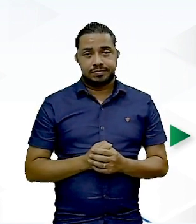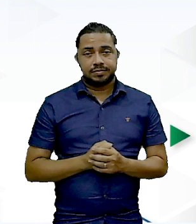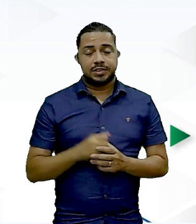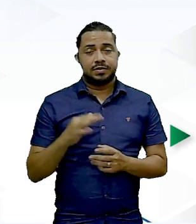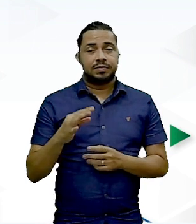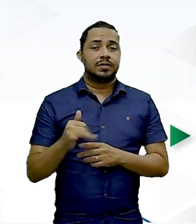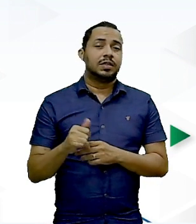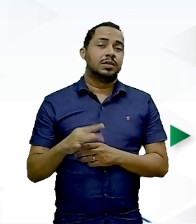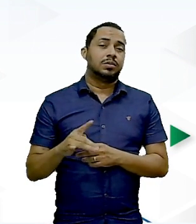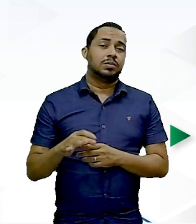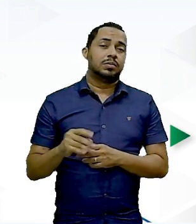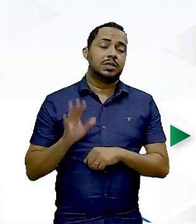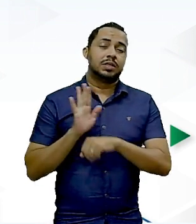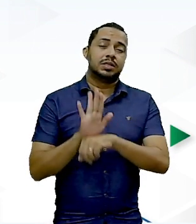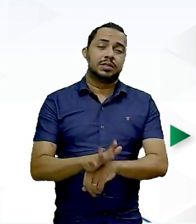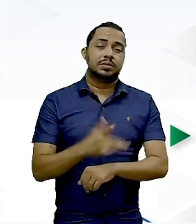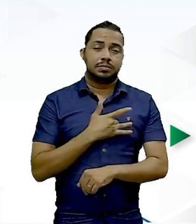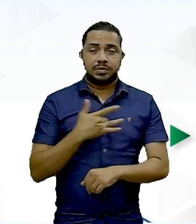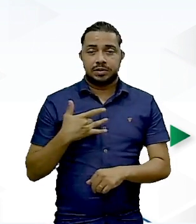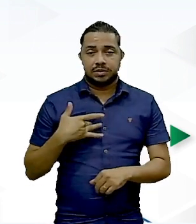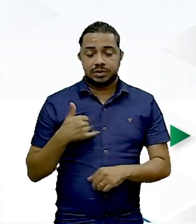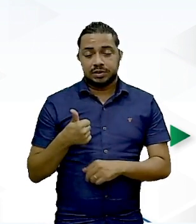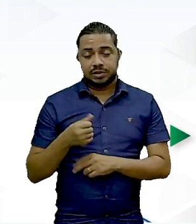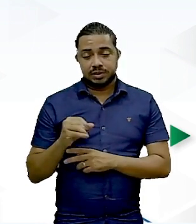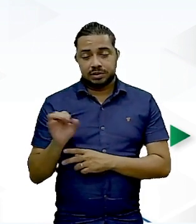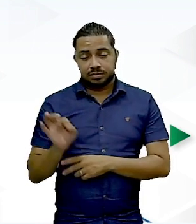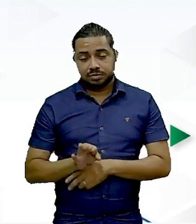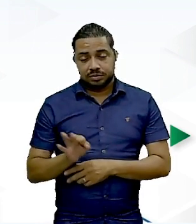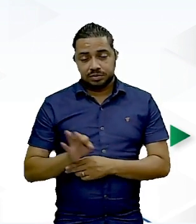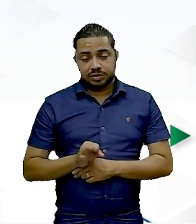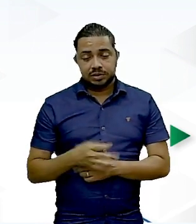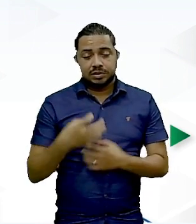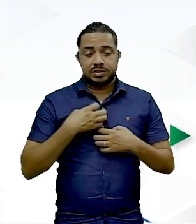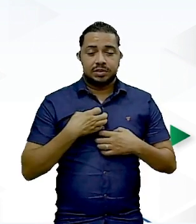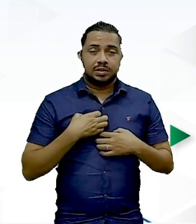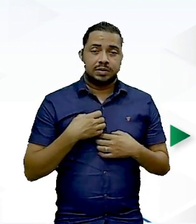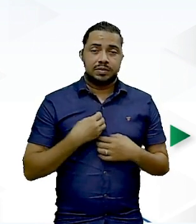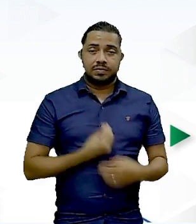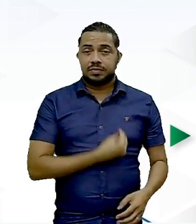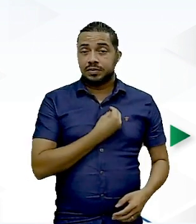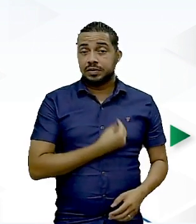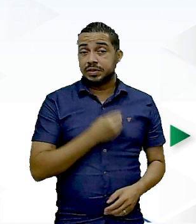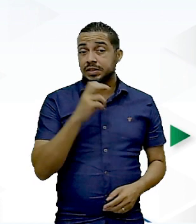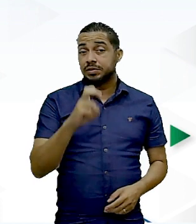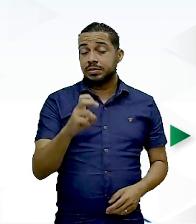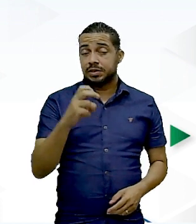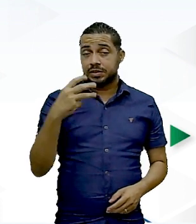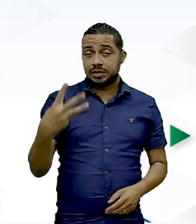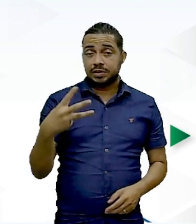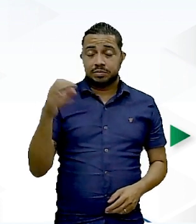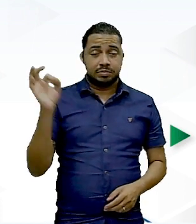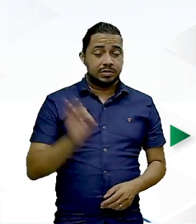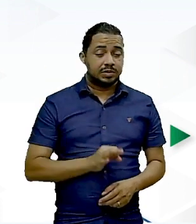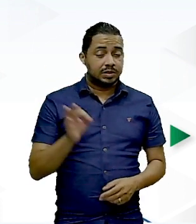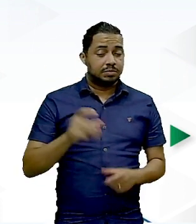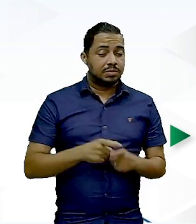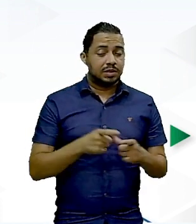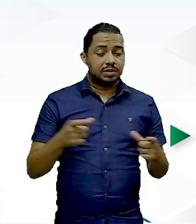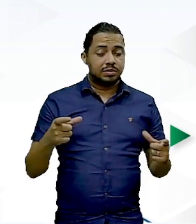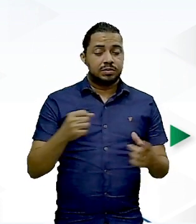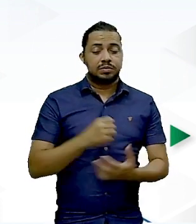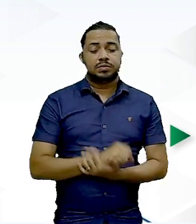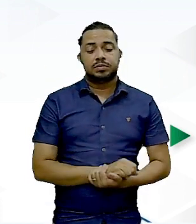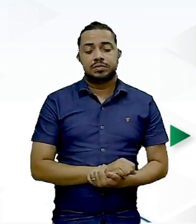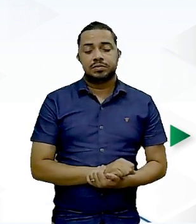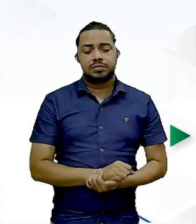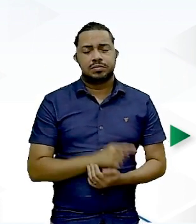fatores? Assistência médica, 10%. Estilo de vida, 53%. É o maior deles, ou seja,